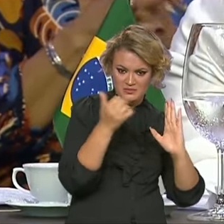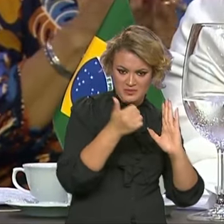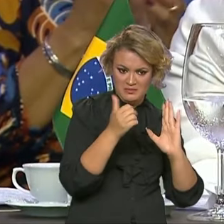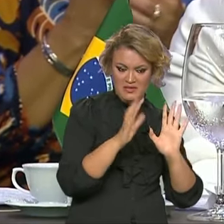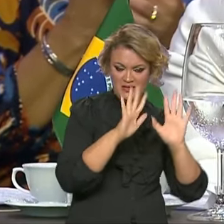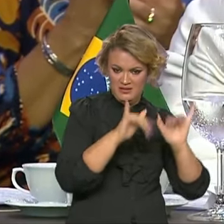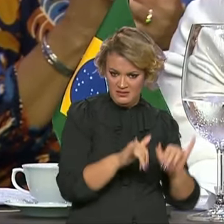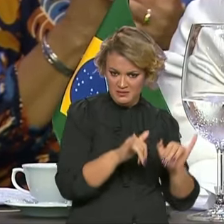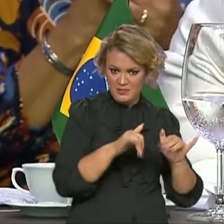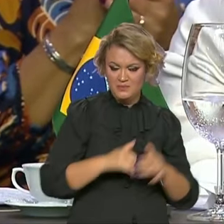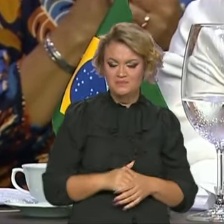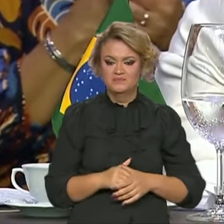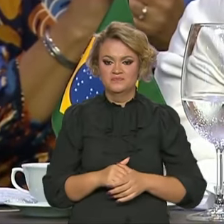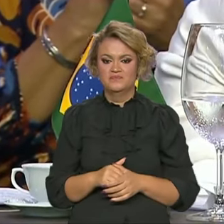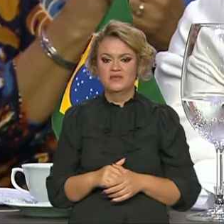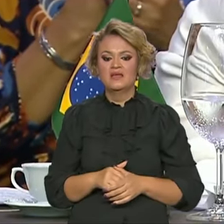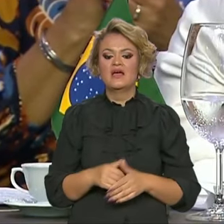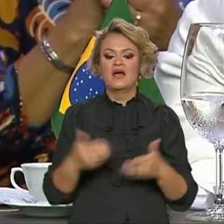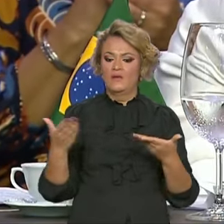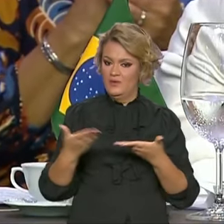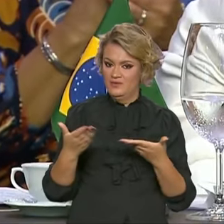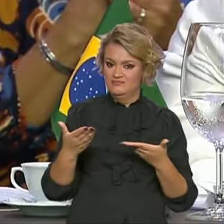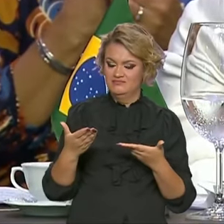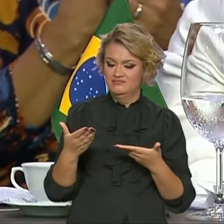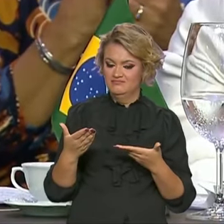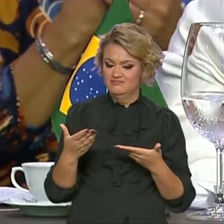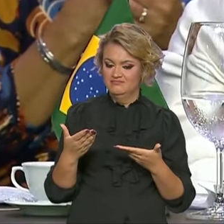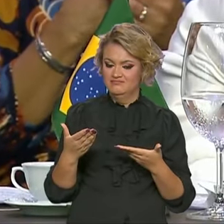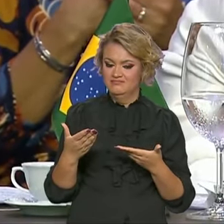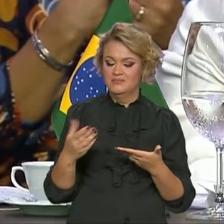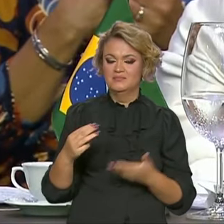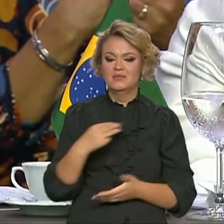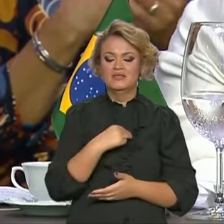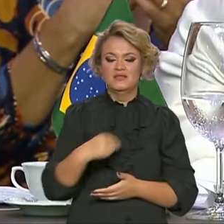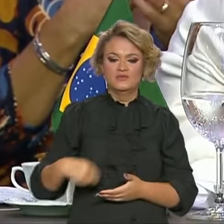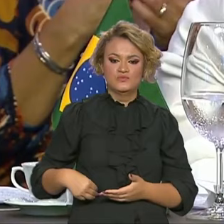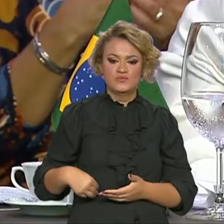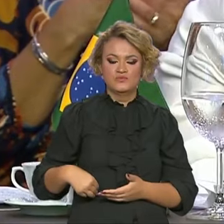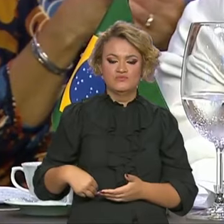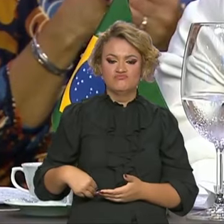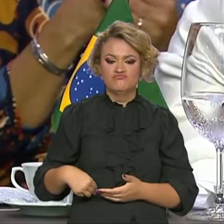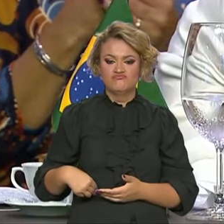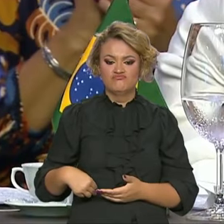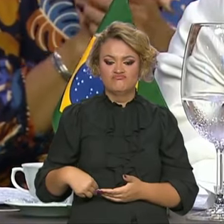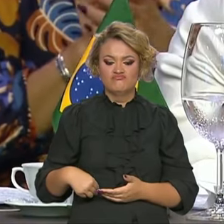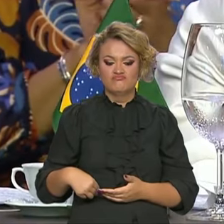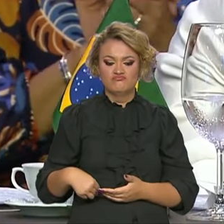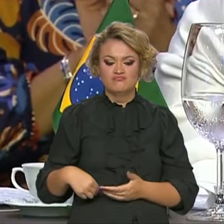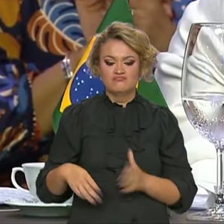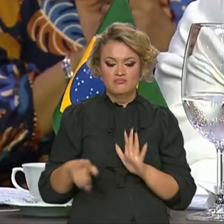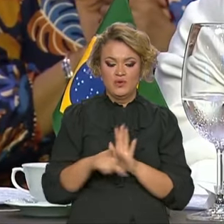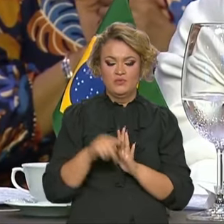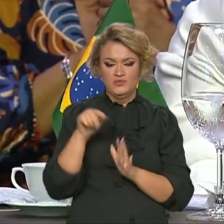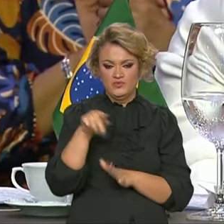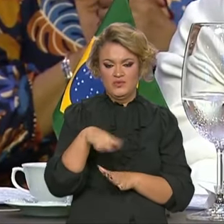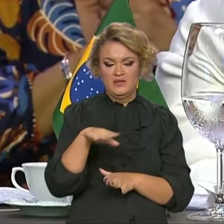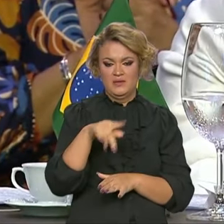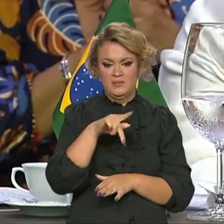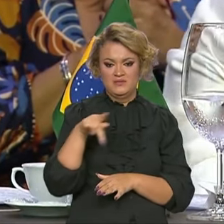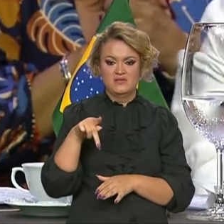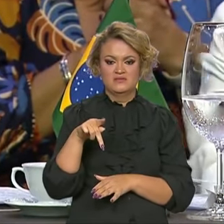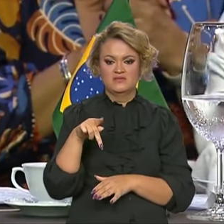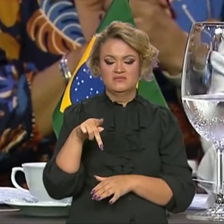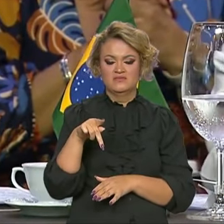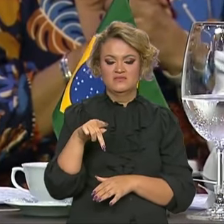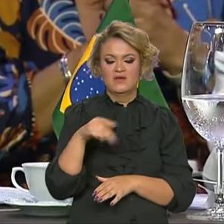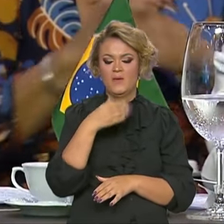dos diálogos amazônicos. E tem agora a palavra o ministro de Estado, chefe da Secretaria-Geral da Presidência da